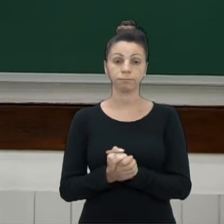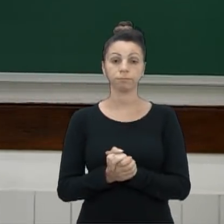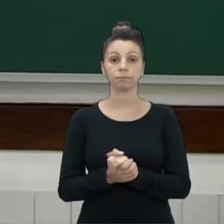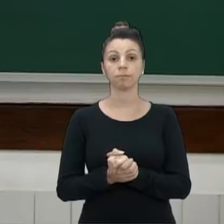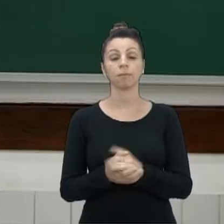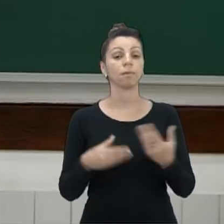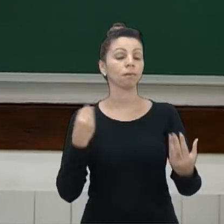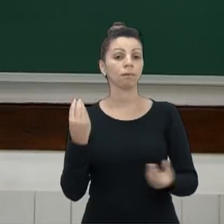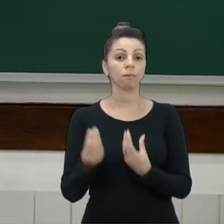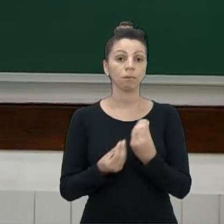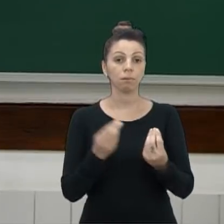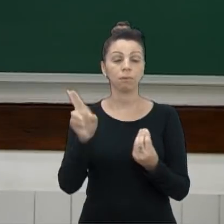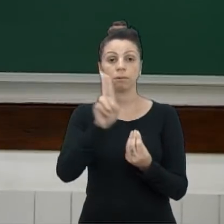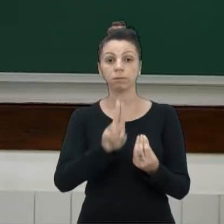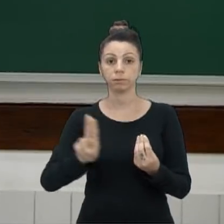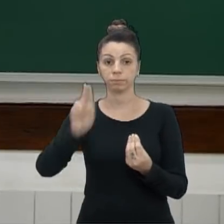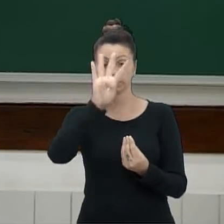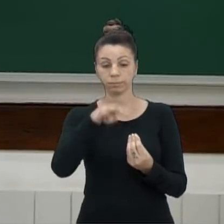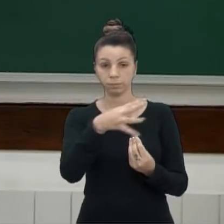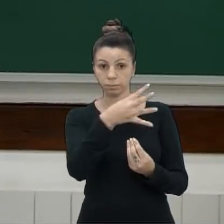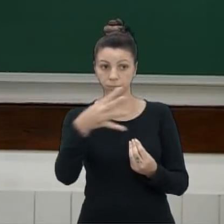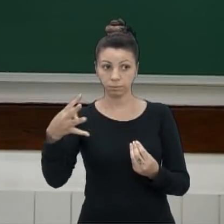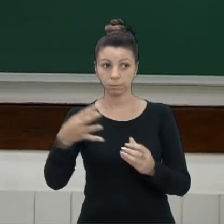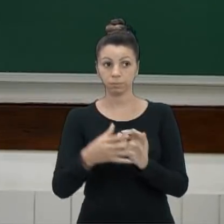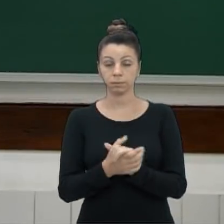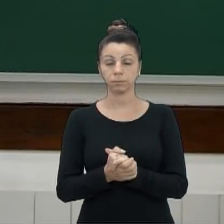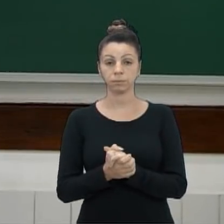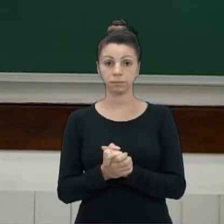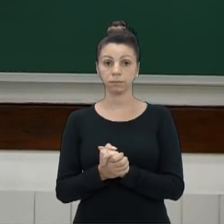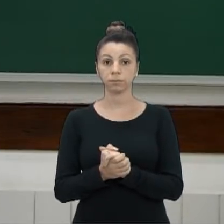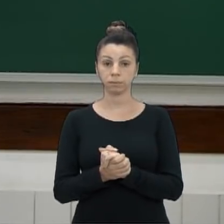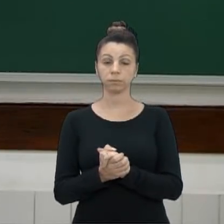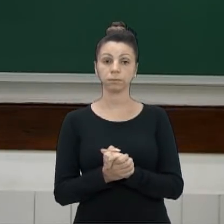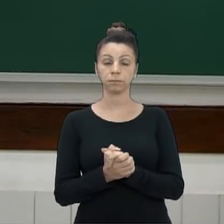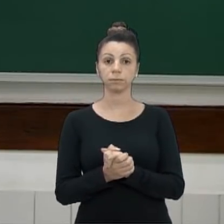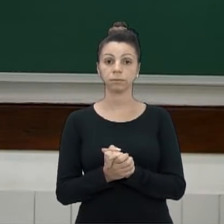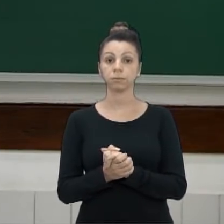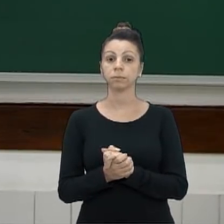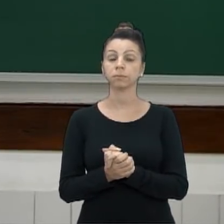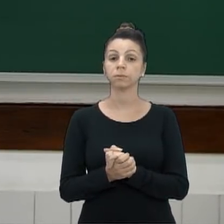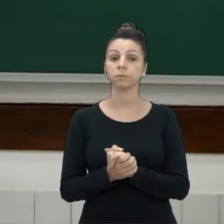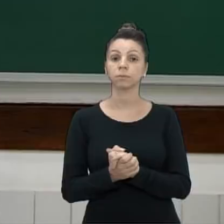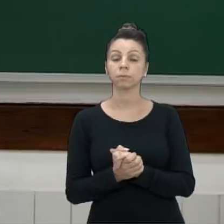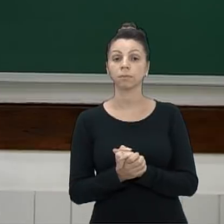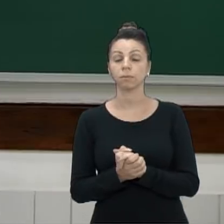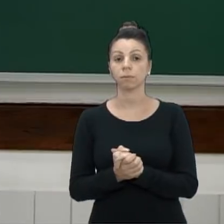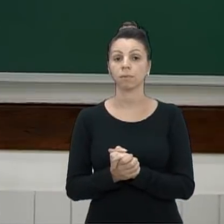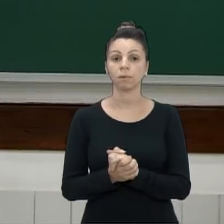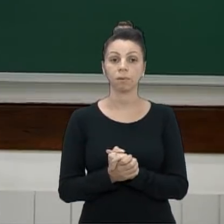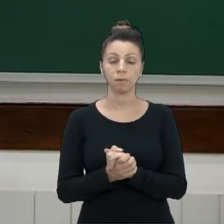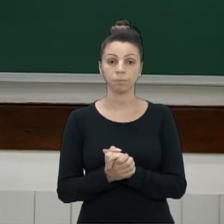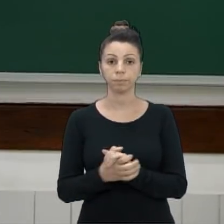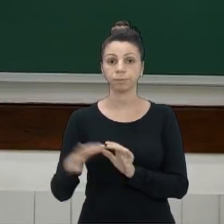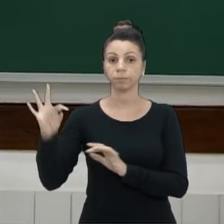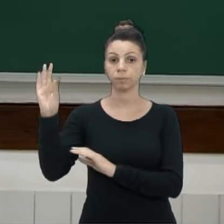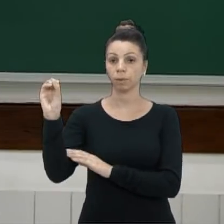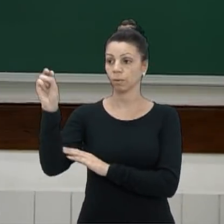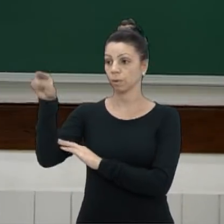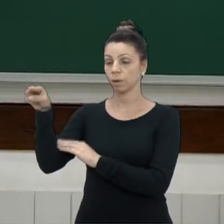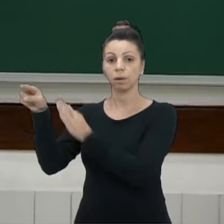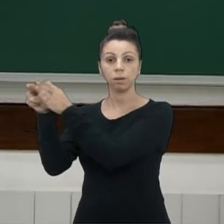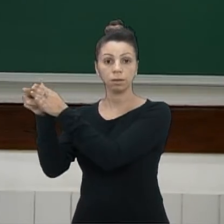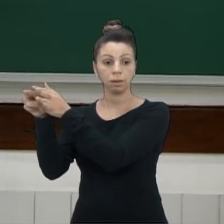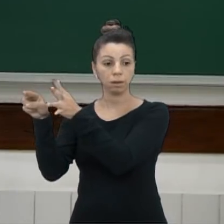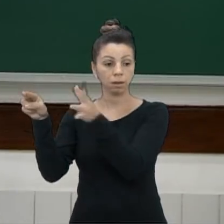A gente vai utilizar a tabela, pegando a partir de tonelada, indo até quilograma, como eu acabei de falar para vocês. A gente vai fazer